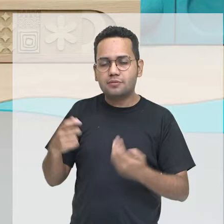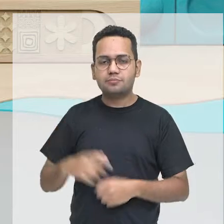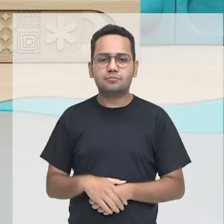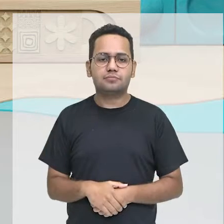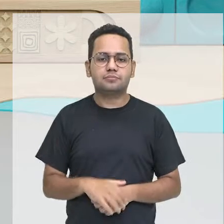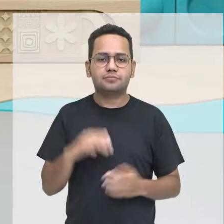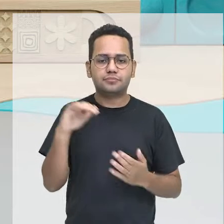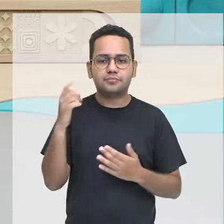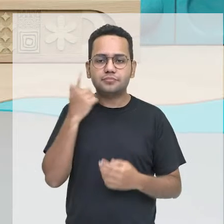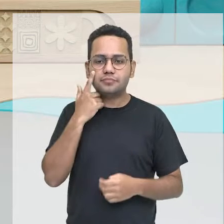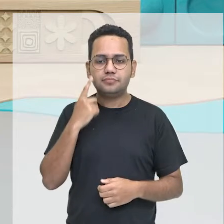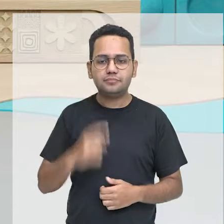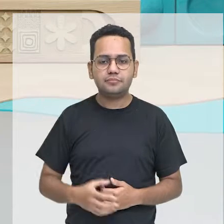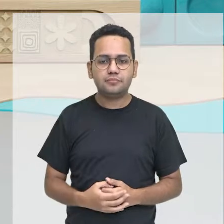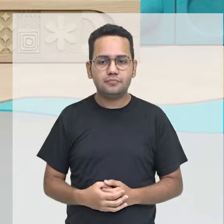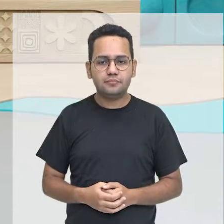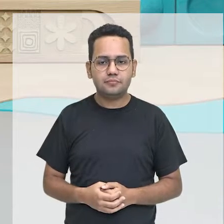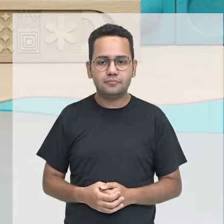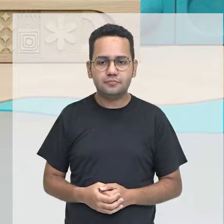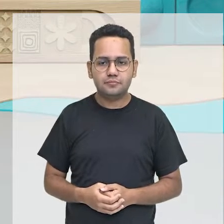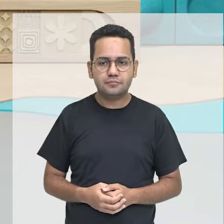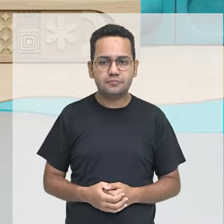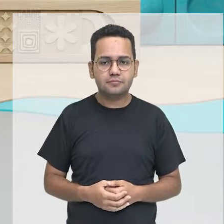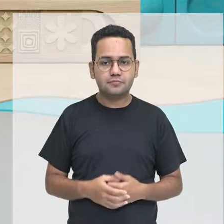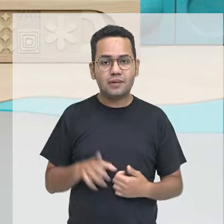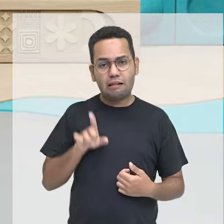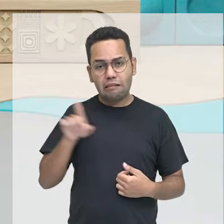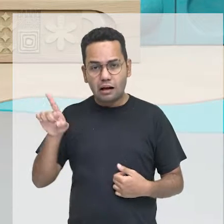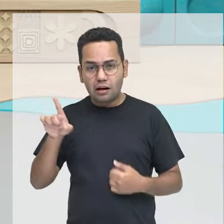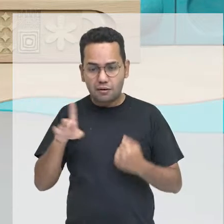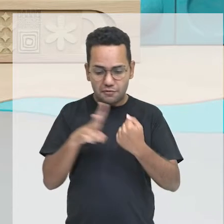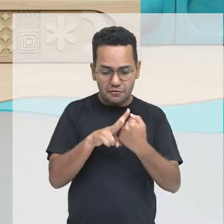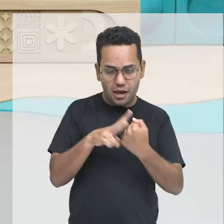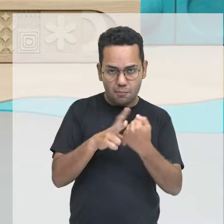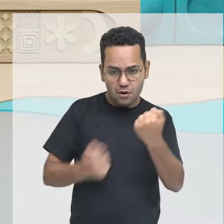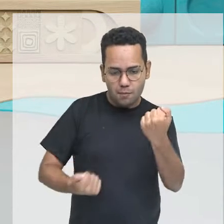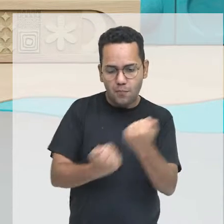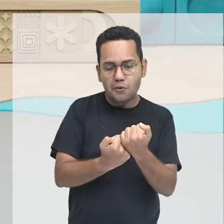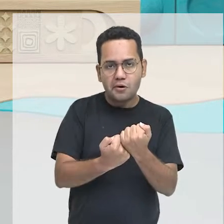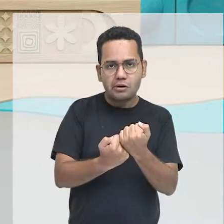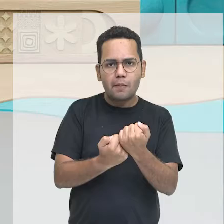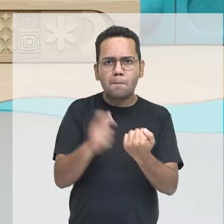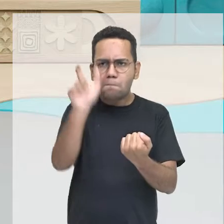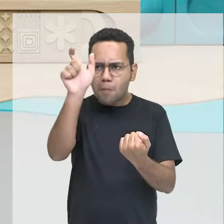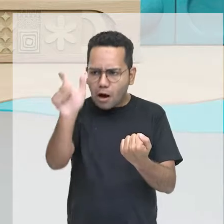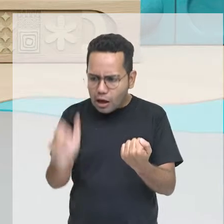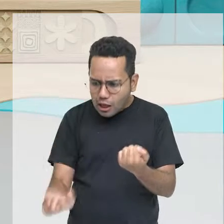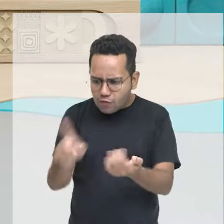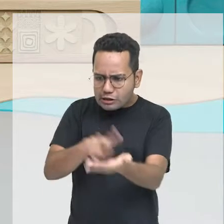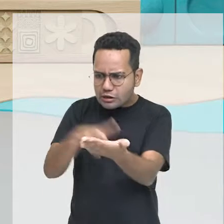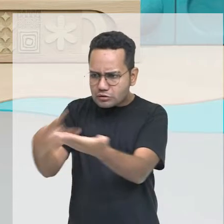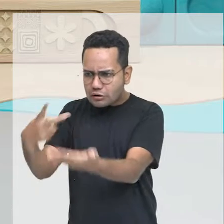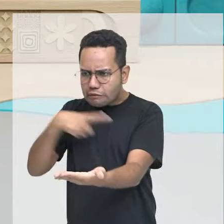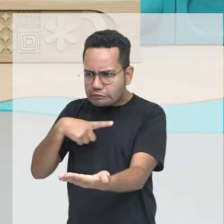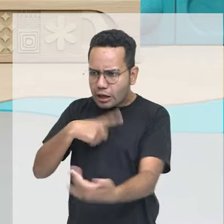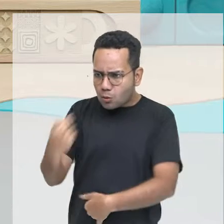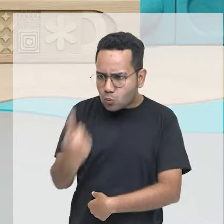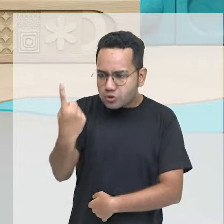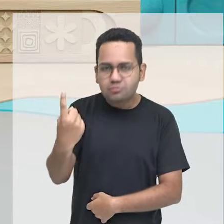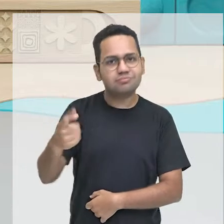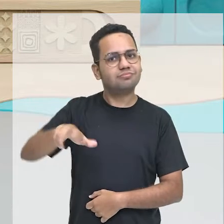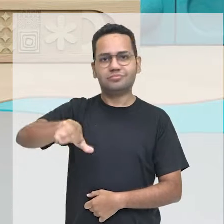um padrão, verbos auxiliares não possuem tradução, né? Eles não têm um sentido por si só,